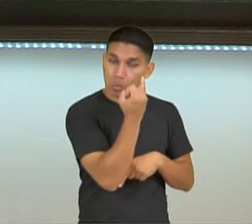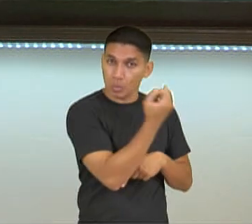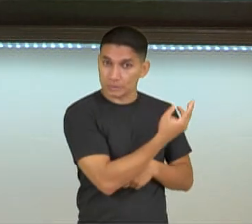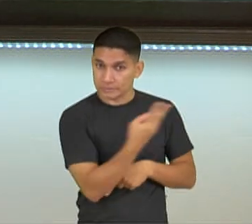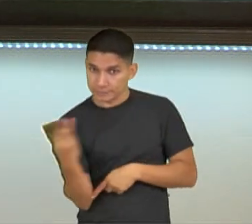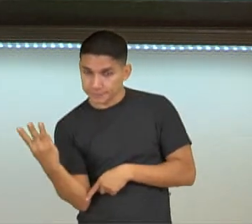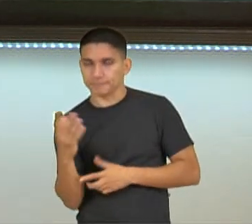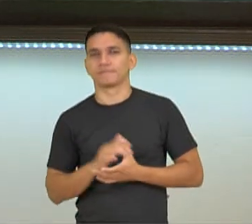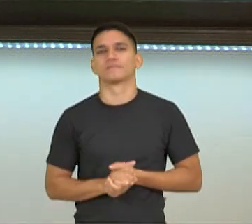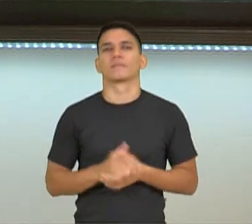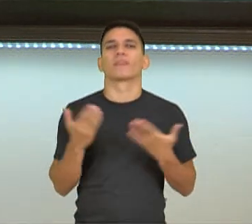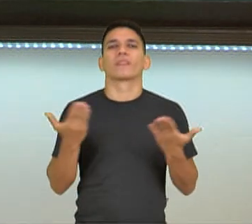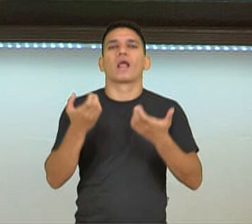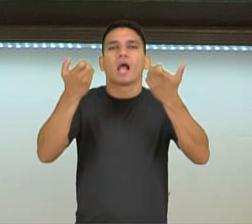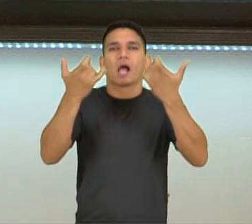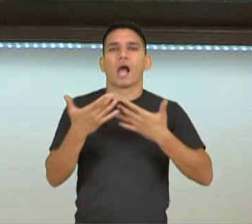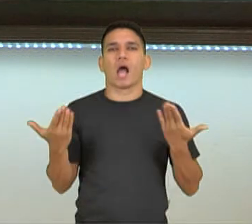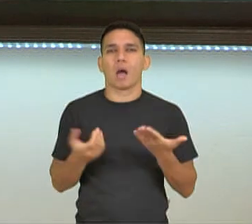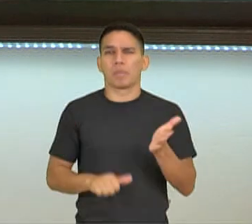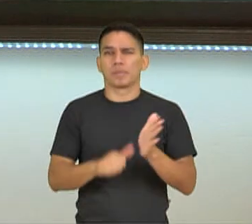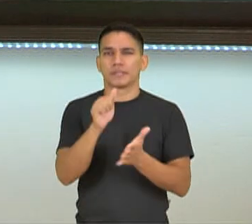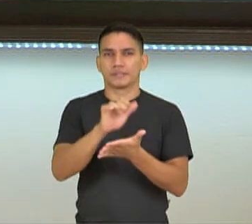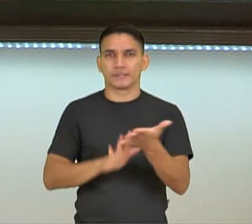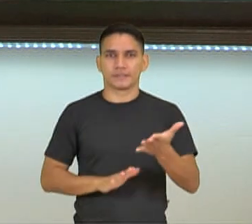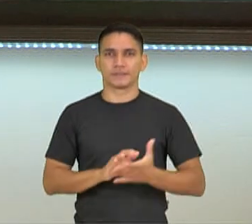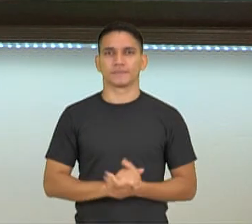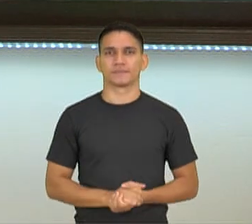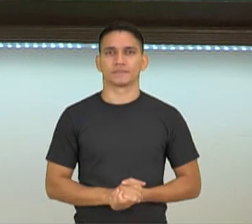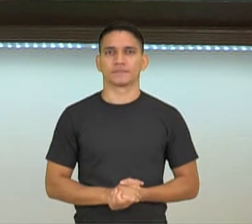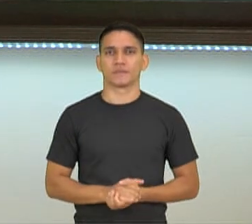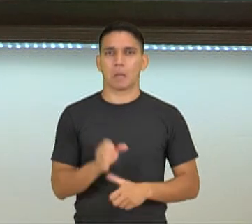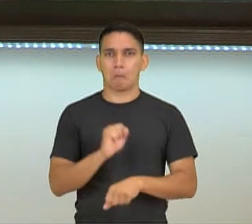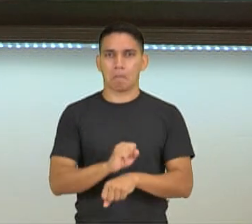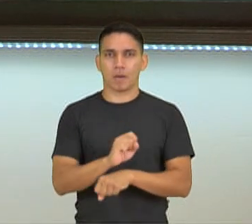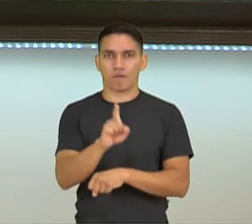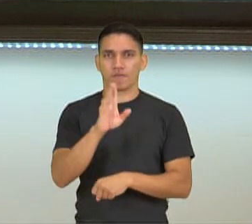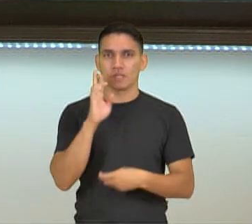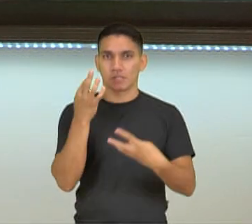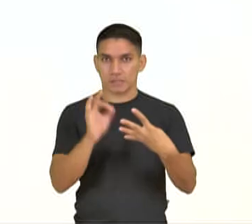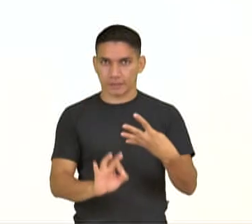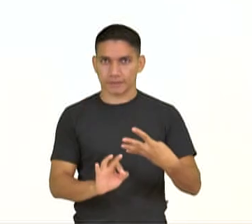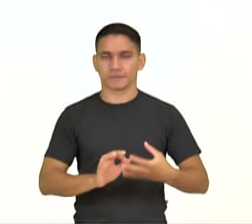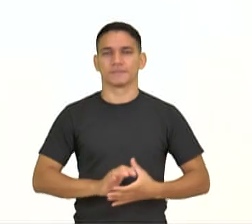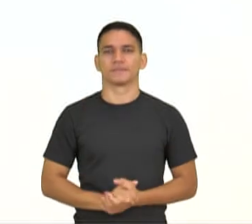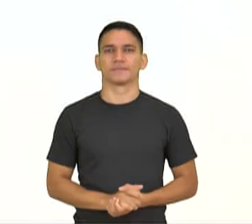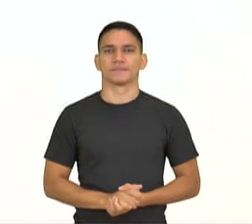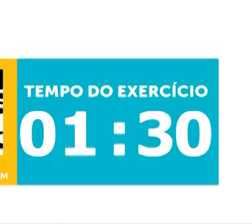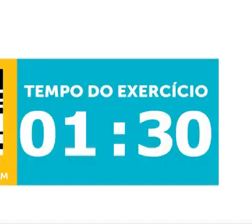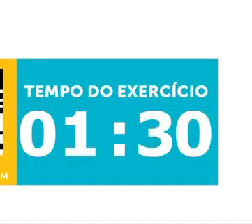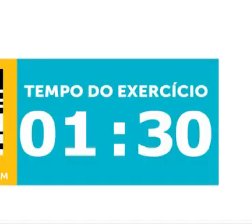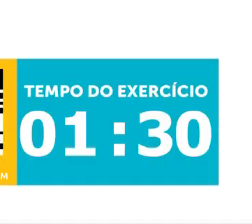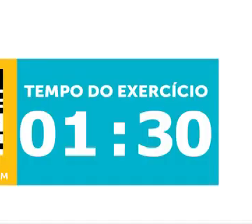importantes. E agora a gente vem com a primeira atividade. Aguardo vocês, tentem resolver aí, tá bom?